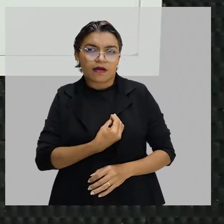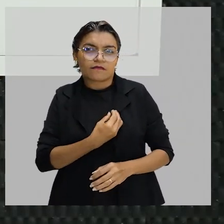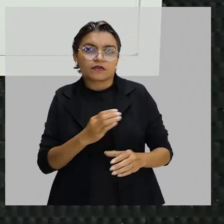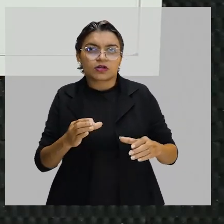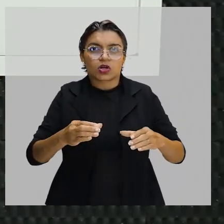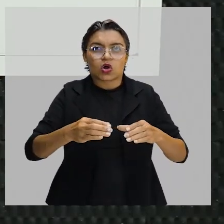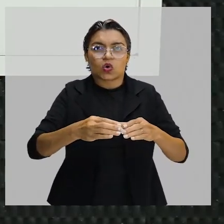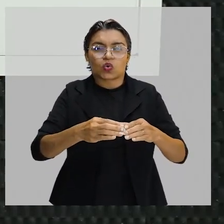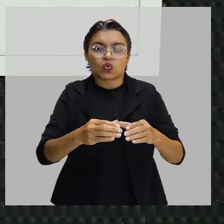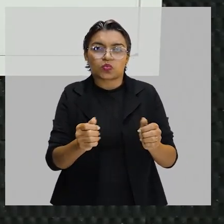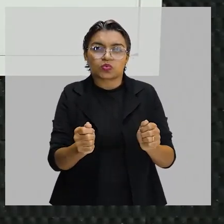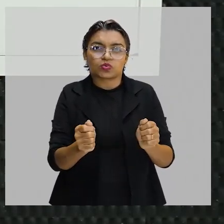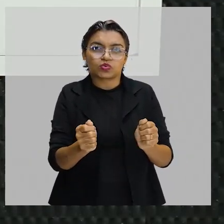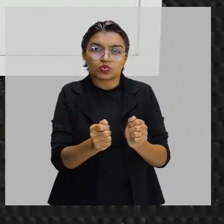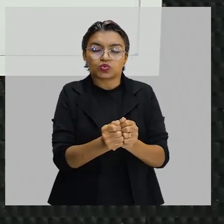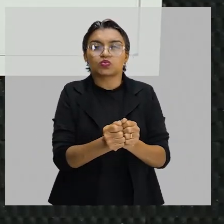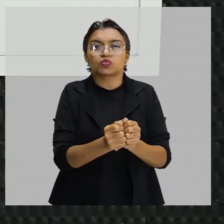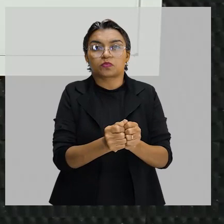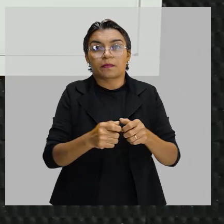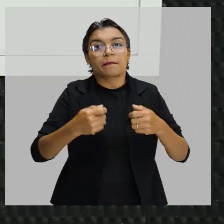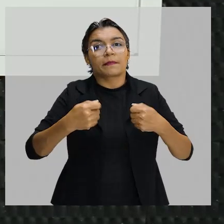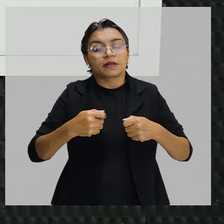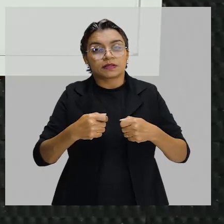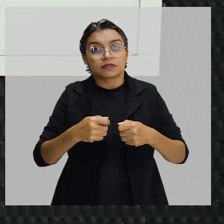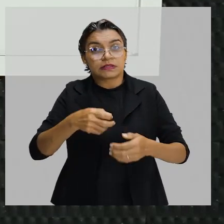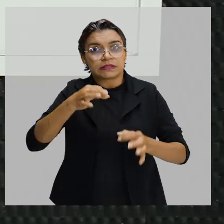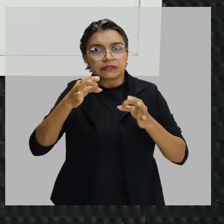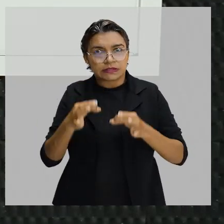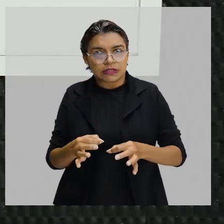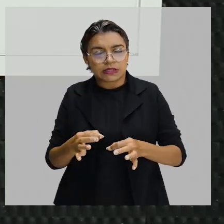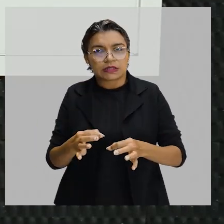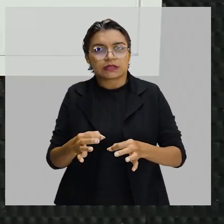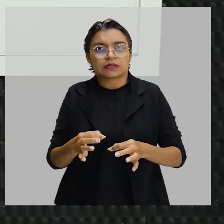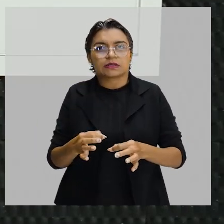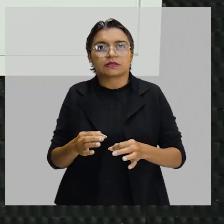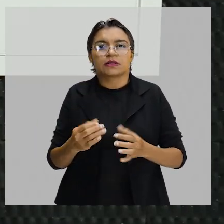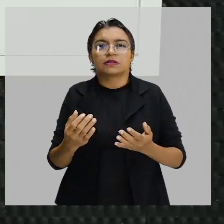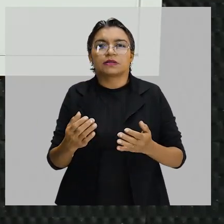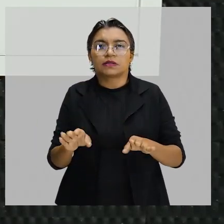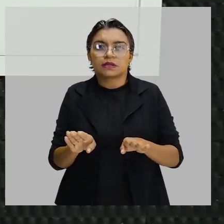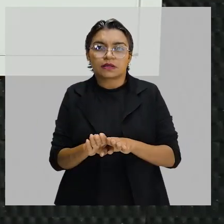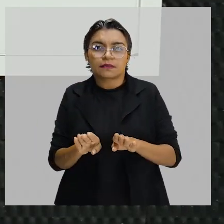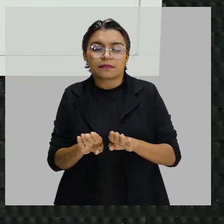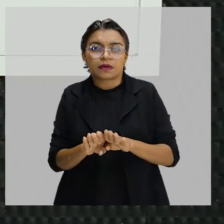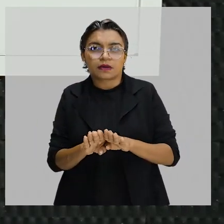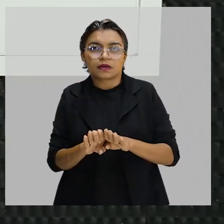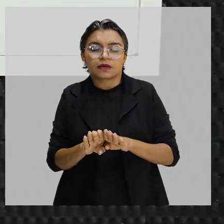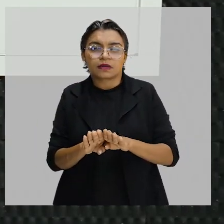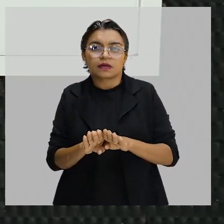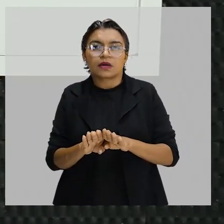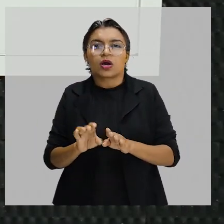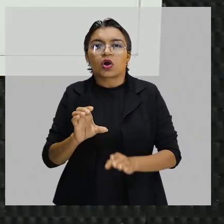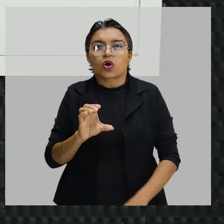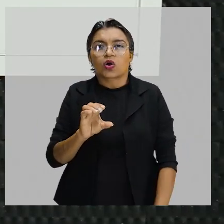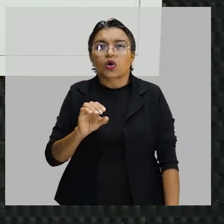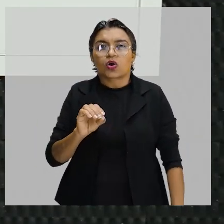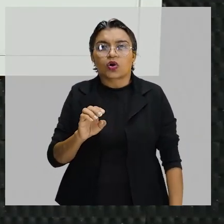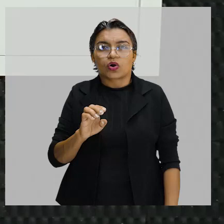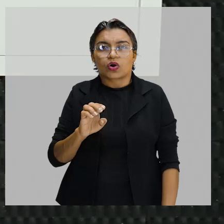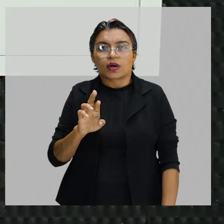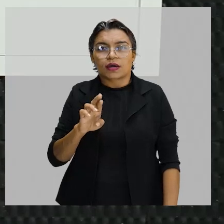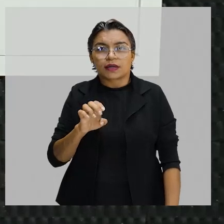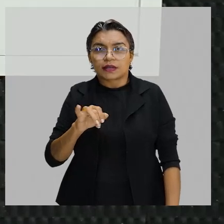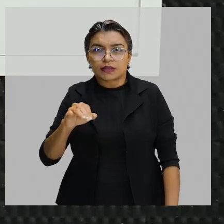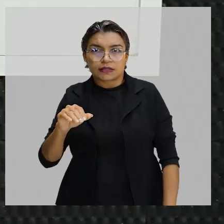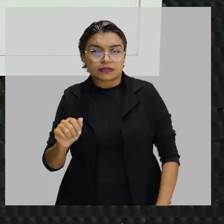com muito mais, claro, precisão, com muito mais coerência, e coerência nesse caso é muito importante. Você